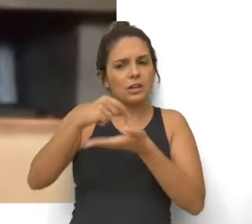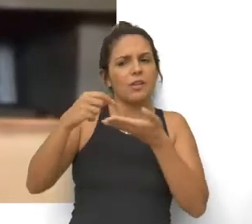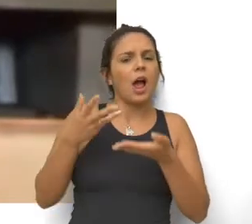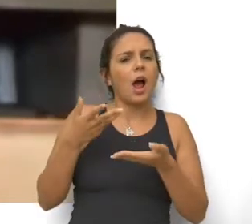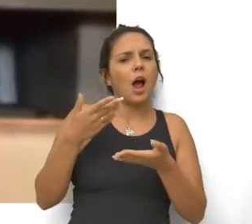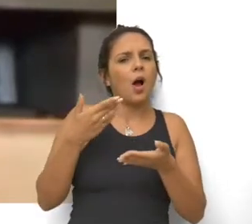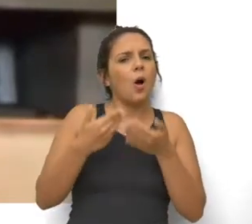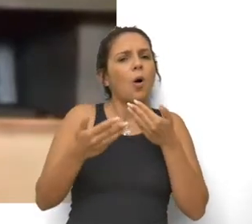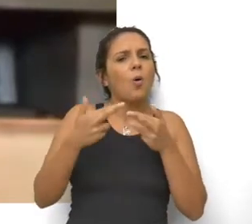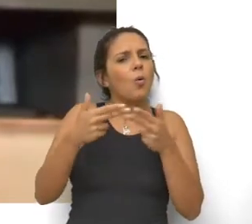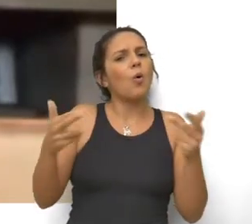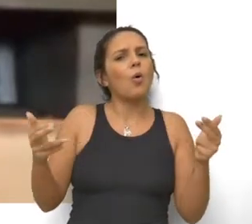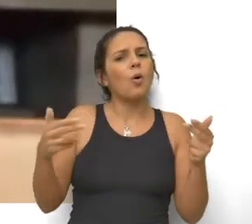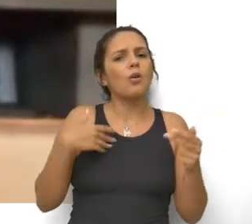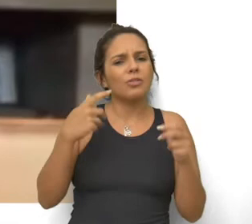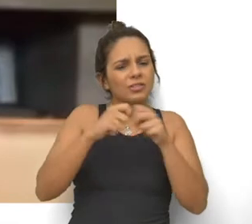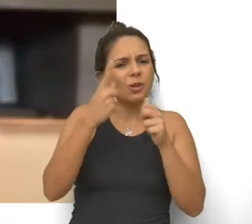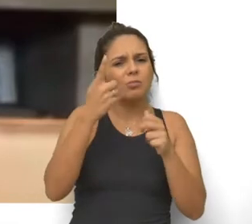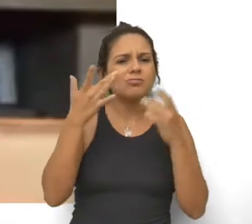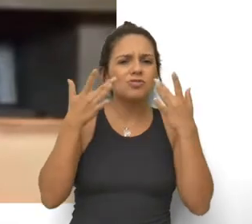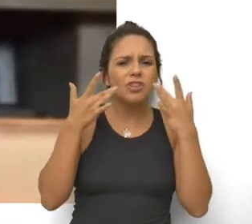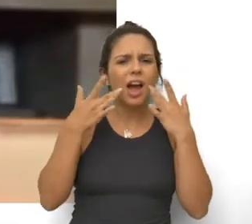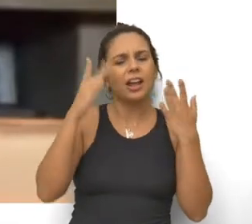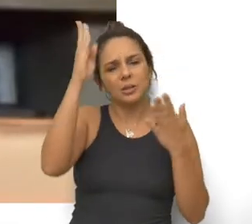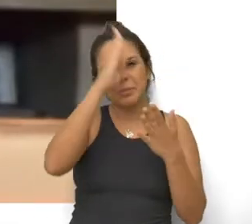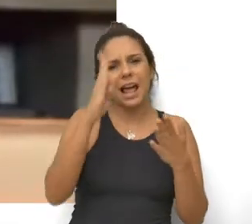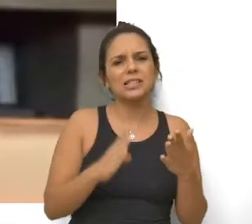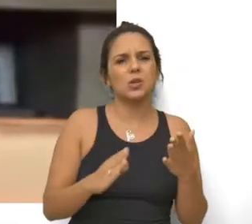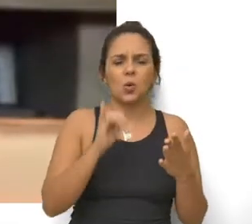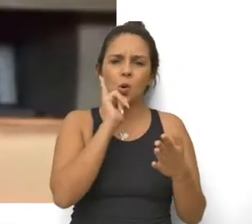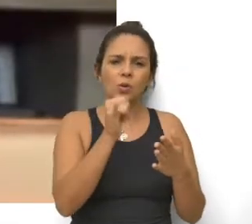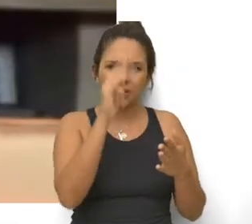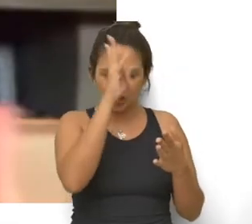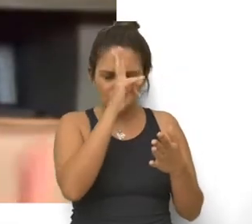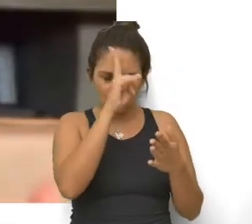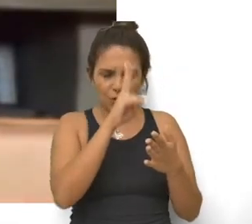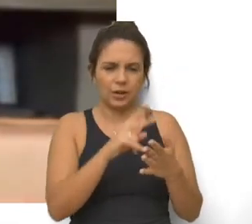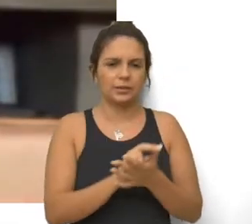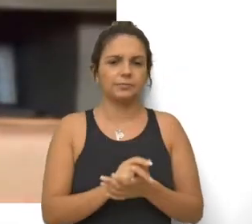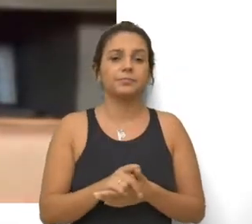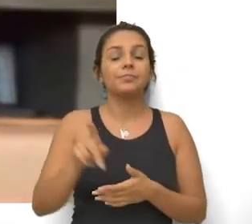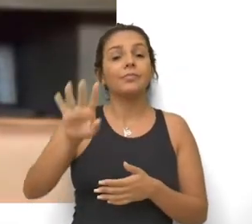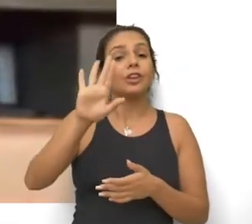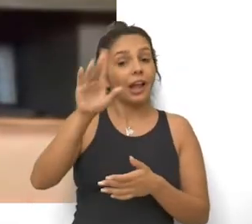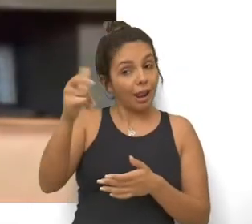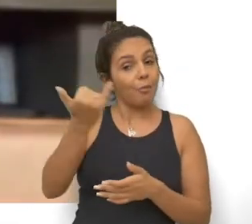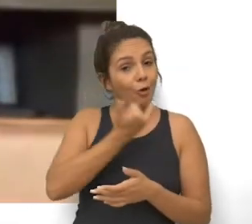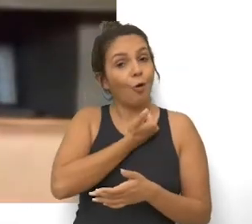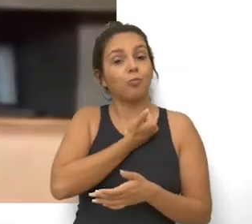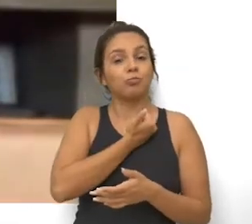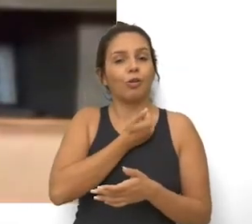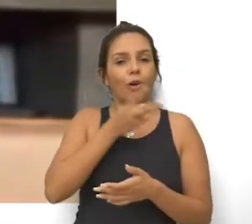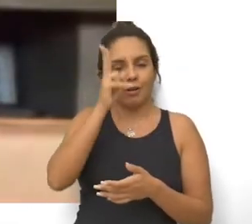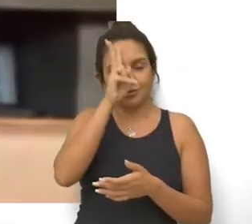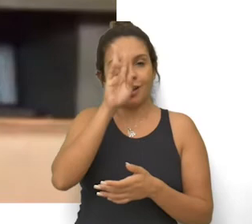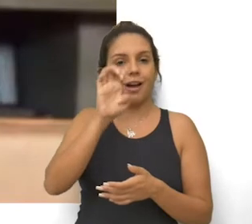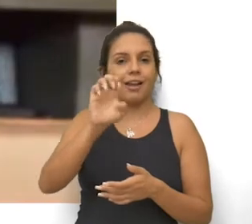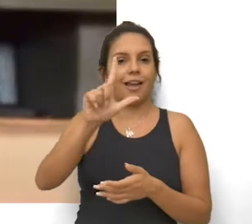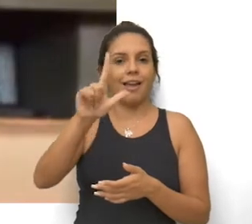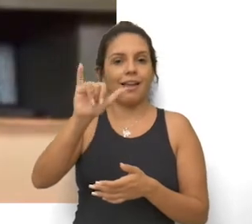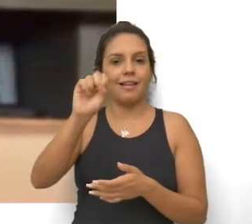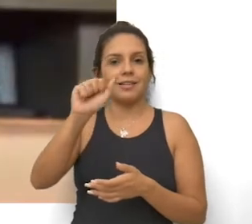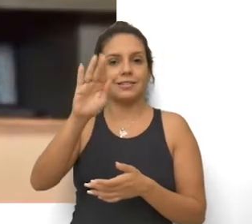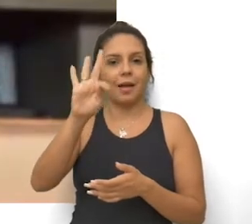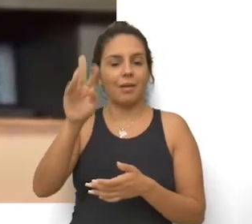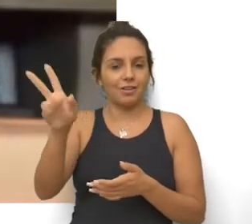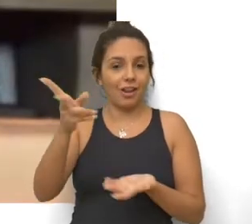alguma coisa, eu queria fazer um espetáculo sobre o Brasil. Nesse dia, ela me contou sobre a Elizabeth Bishop, que ela tinha